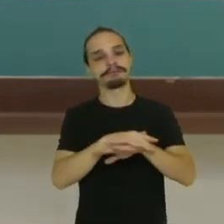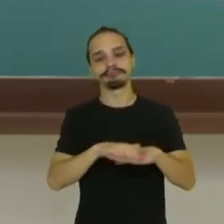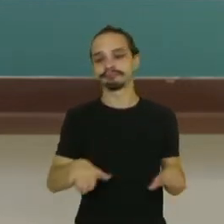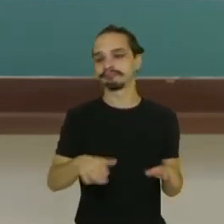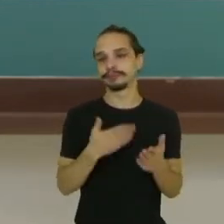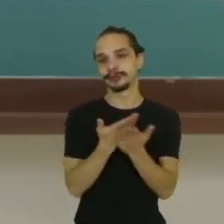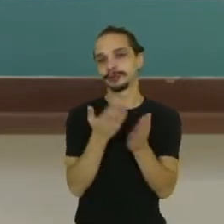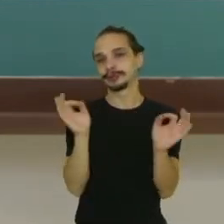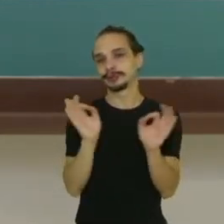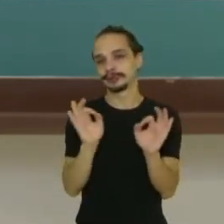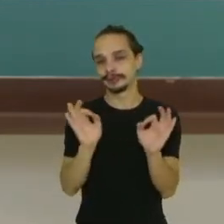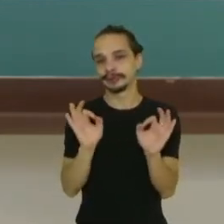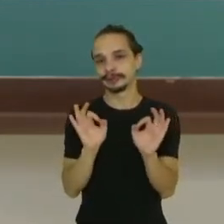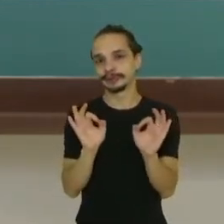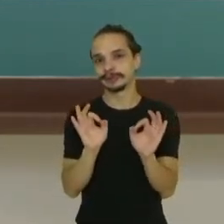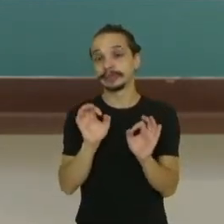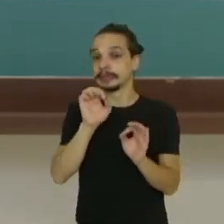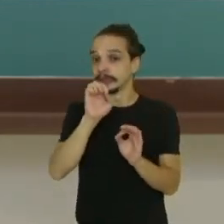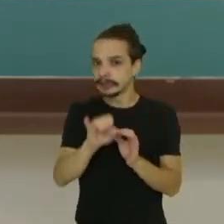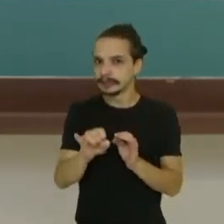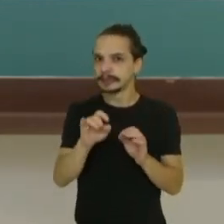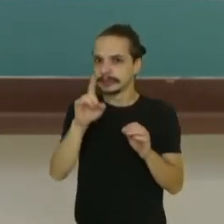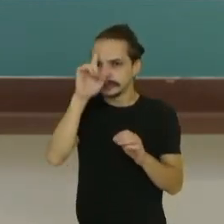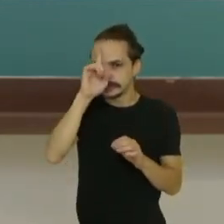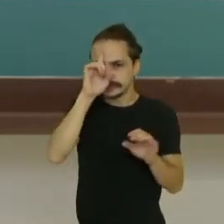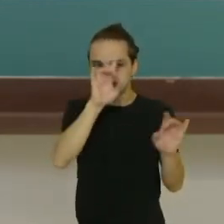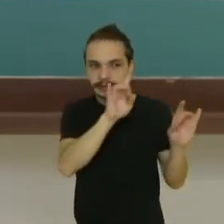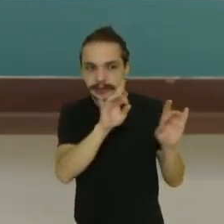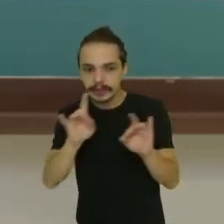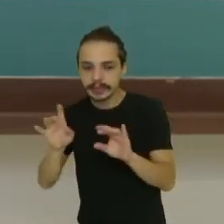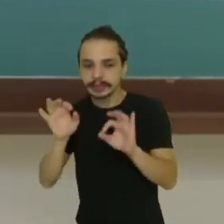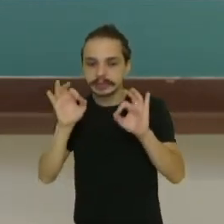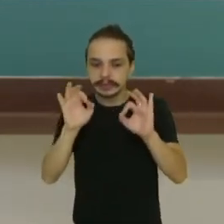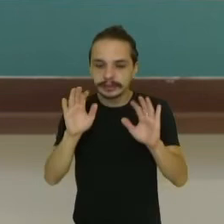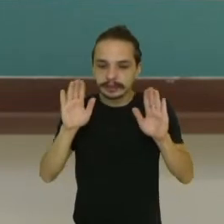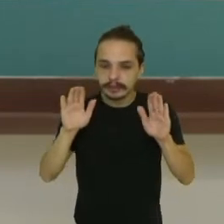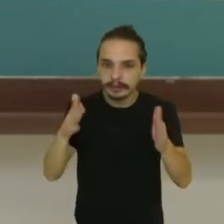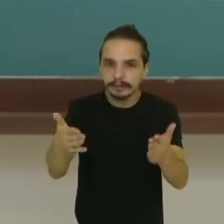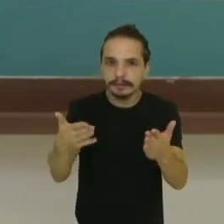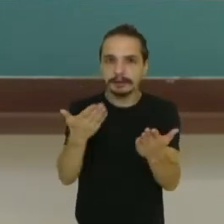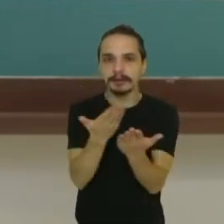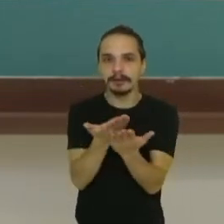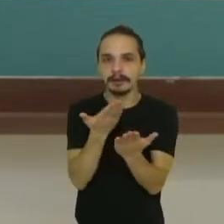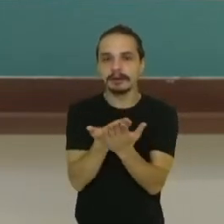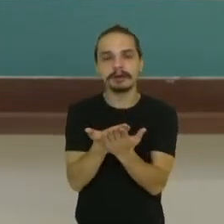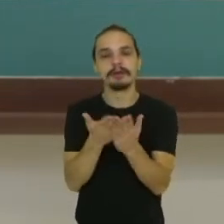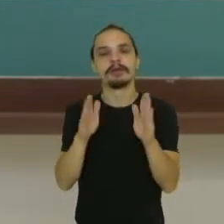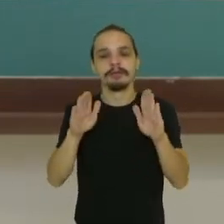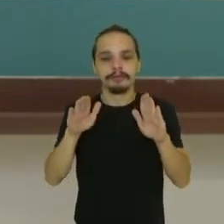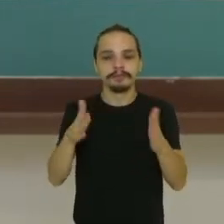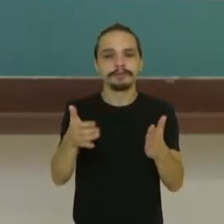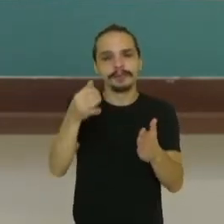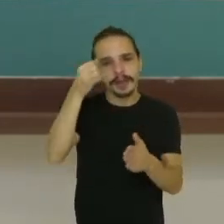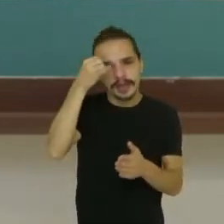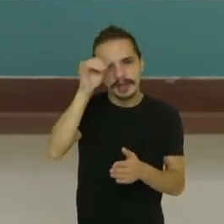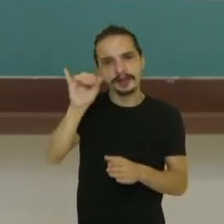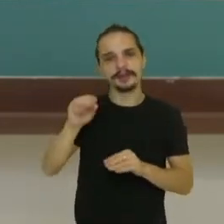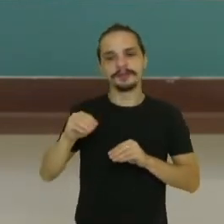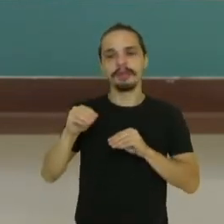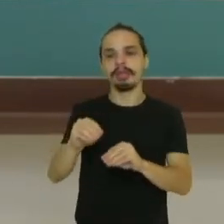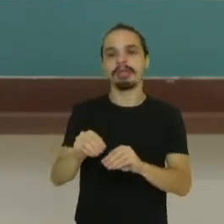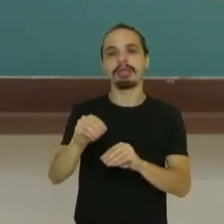não estudando então se você tem uma rotina de horário você tem um tempo dedicado para essa tarefa Evite a